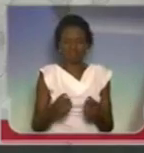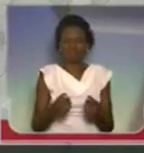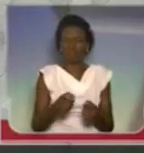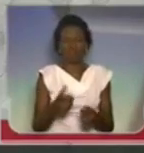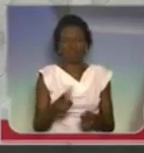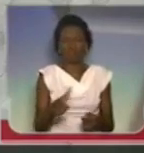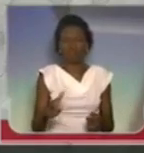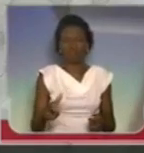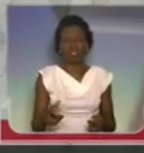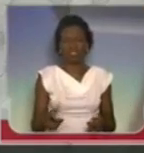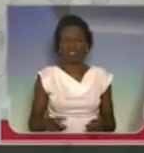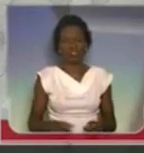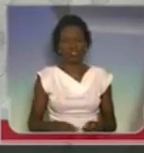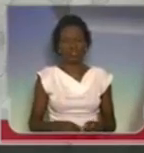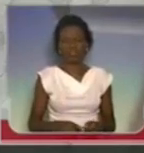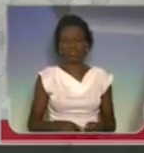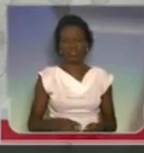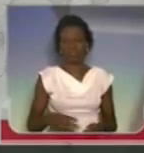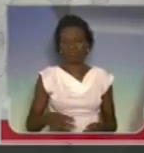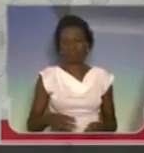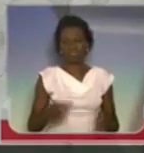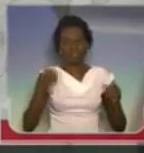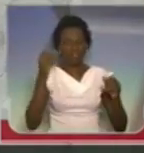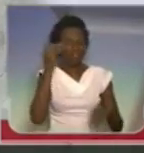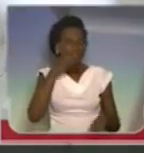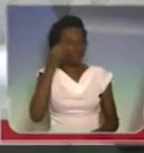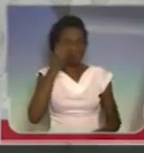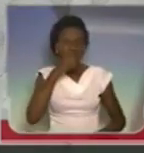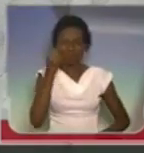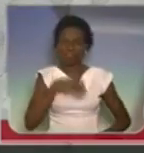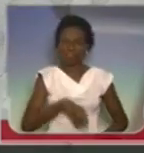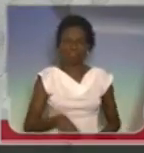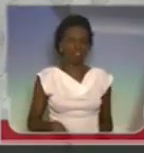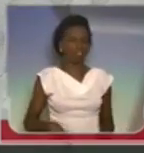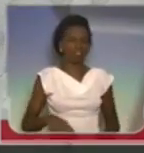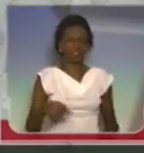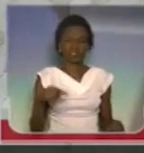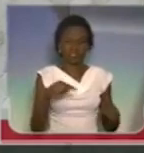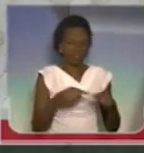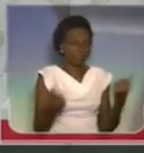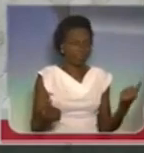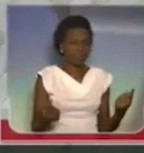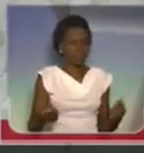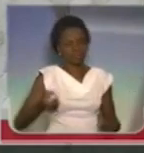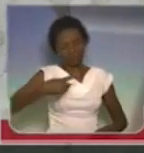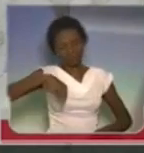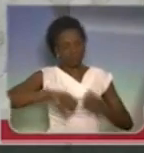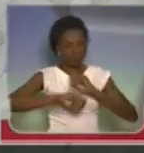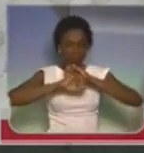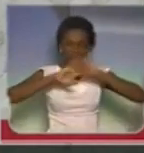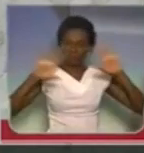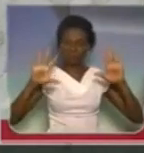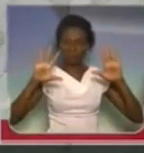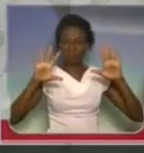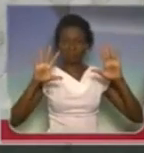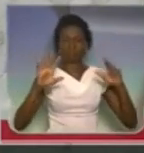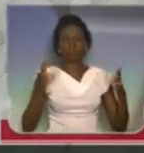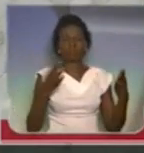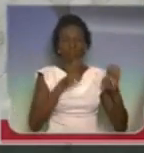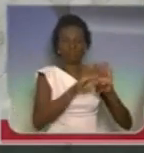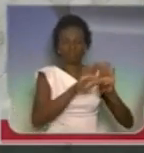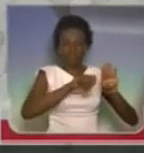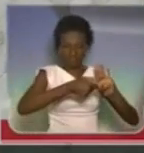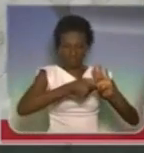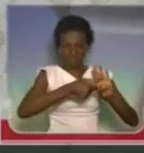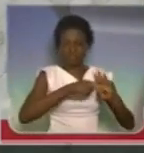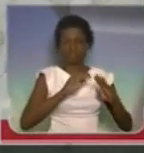não se sustentam nem tem não tem fundamentação então por isso tudo é que para nós é muito claro que o fechamento